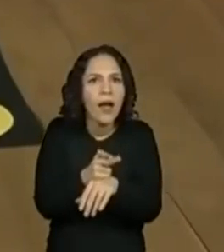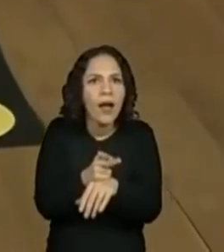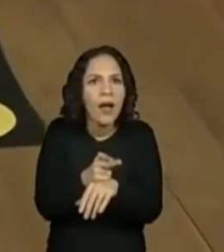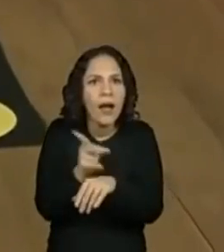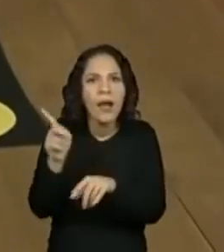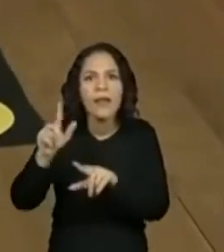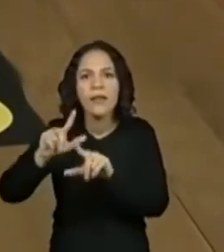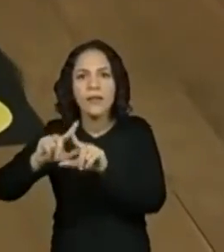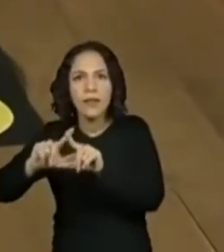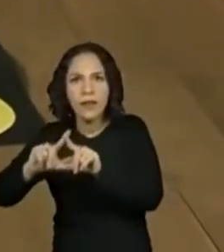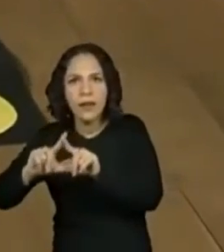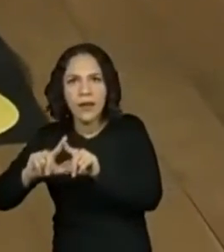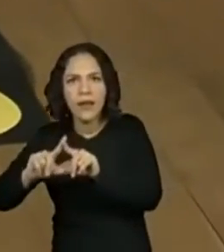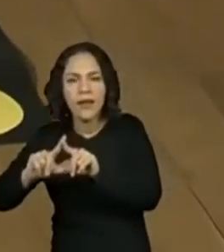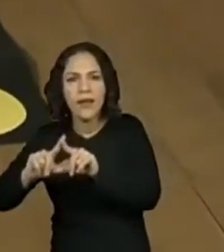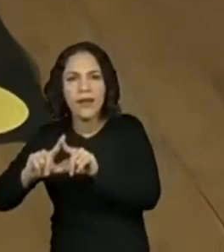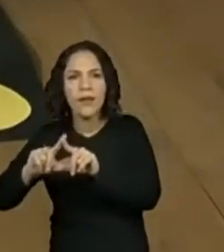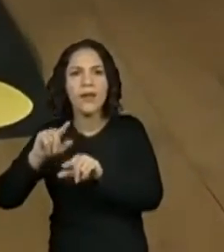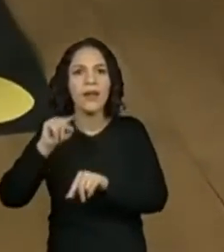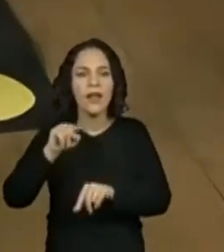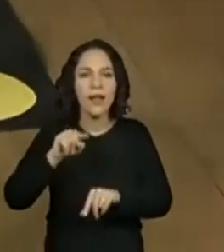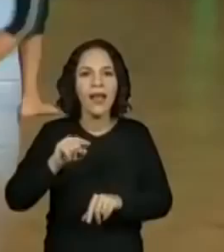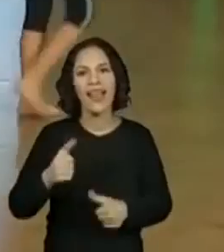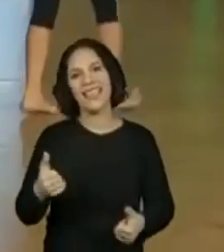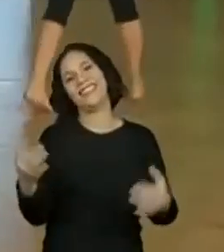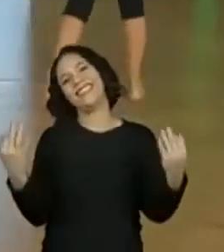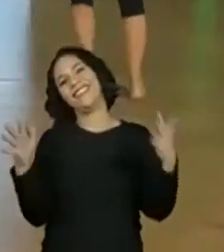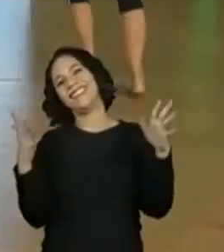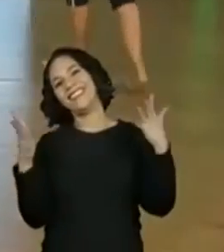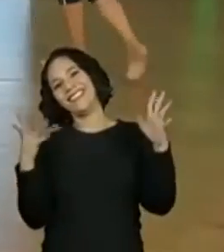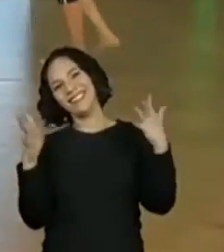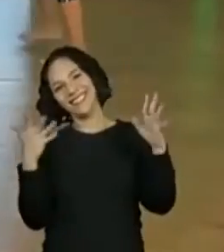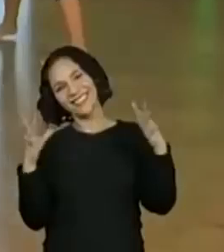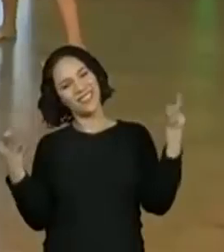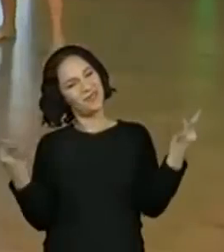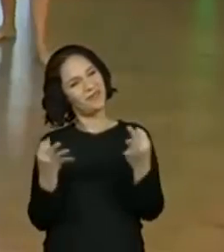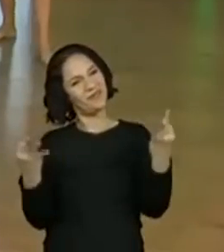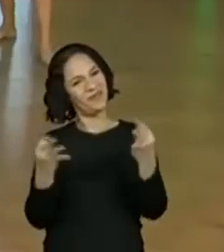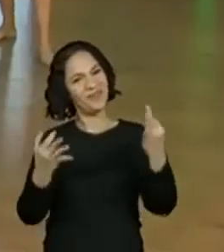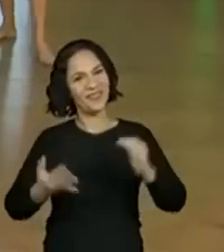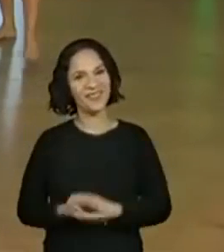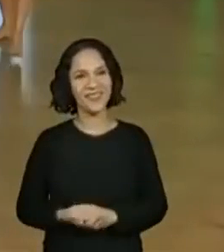triângulo, triângulo, triângulo. Isso. Pronto.